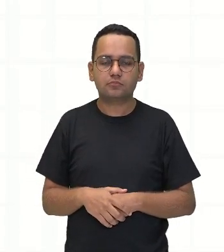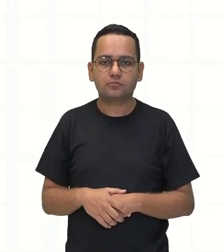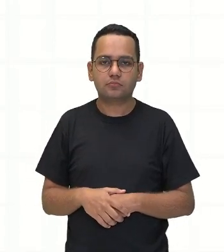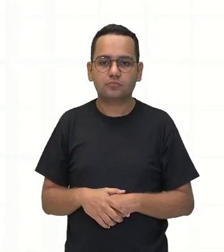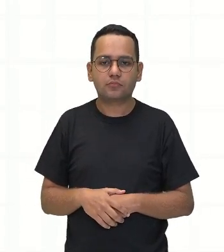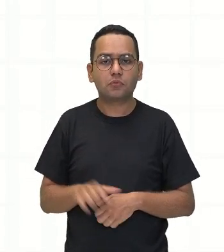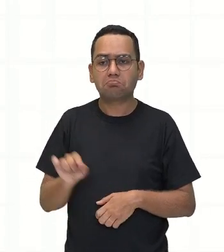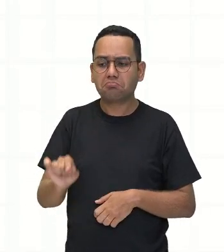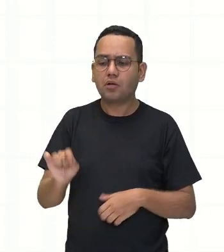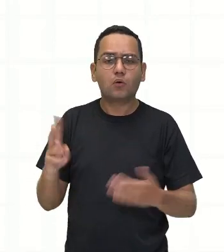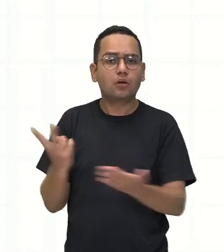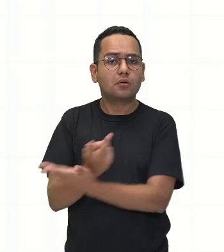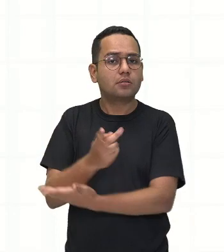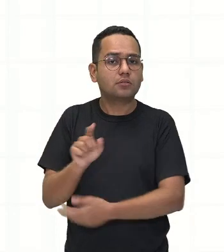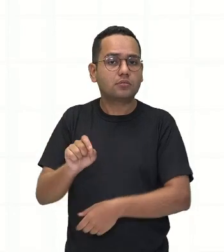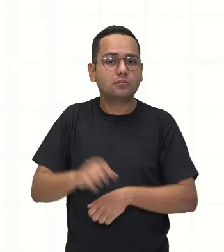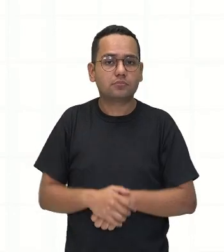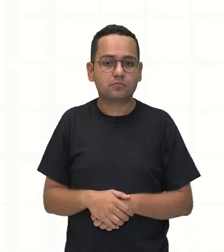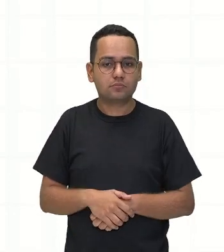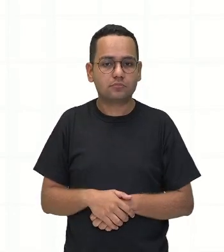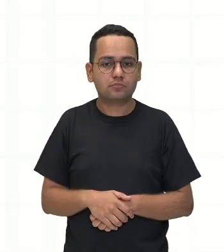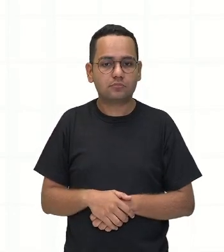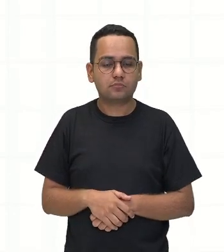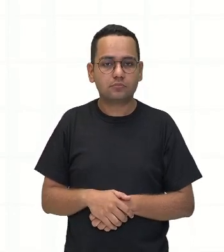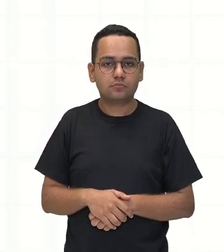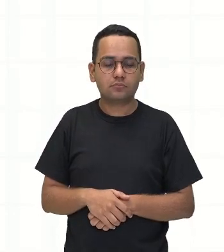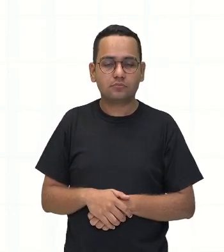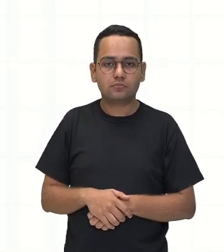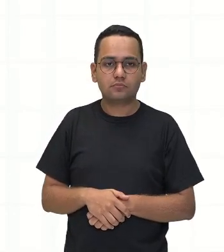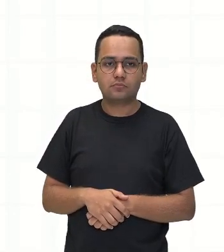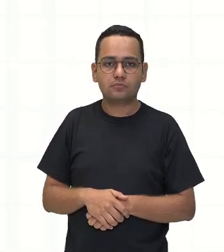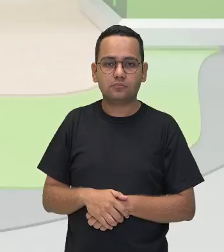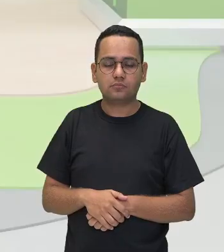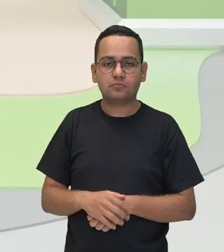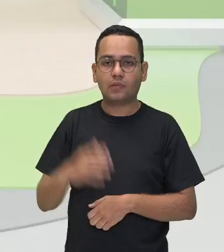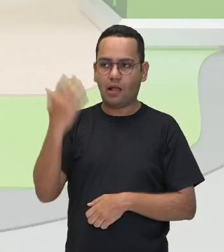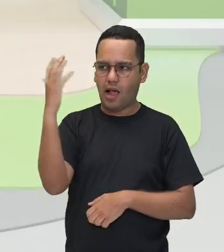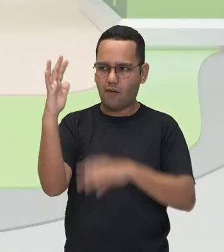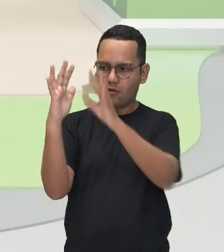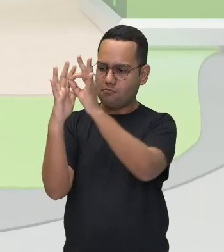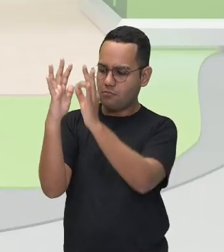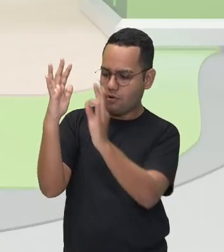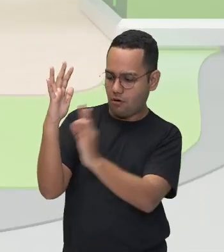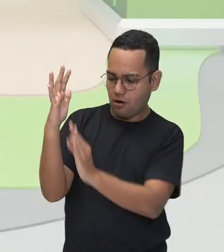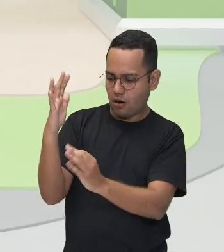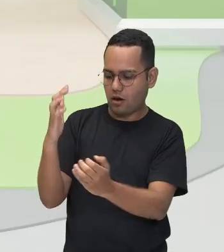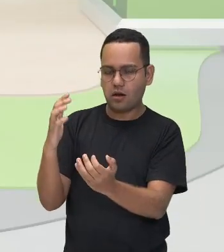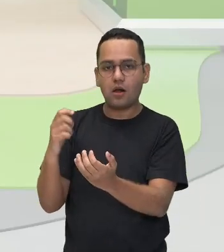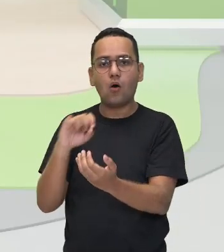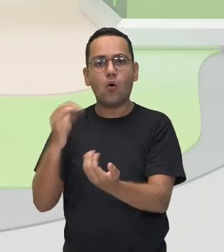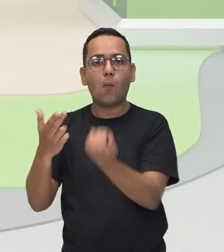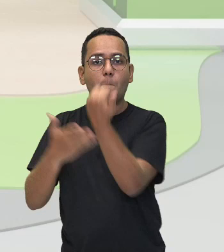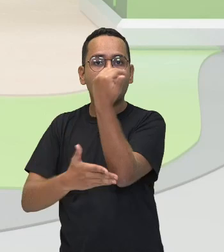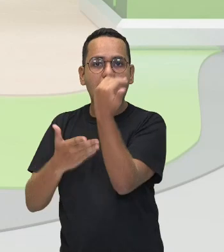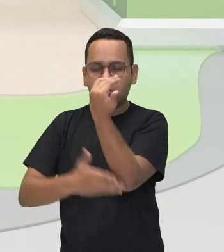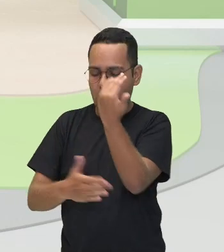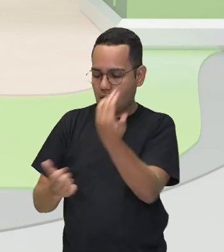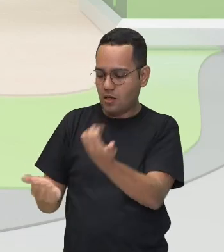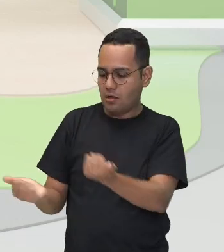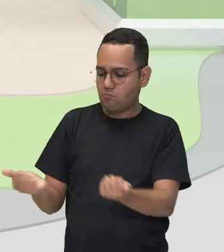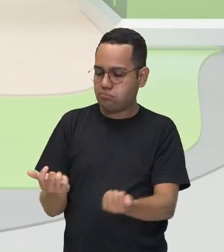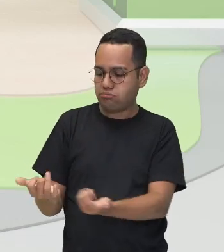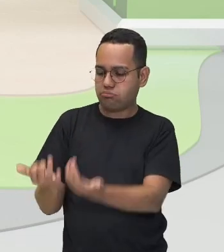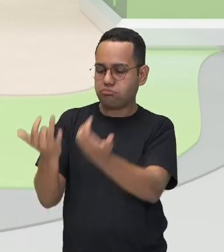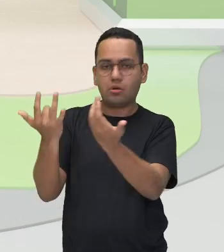que acontece? Essa fumaça de folhas e também de madeira pode causar